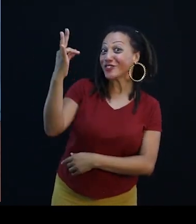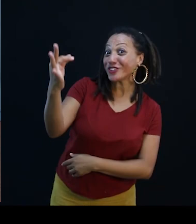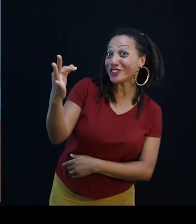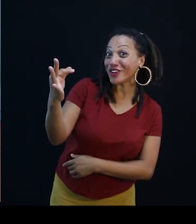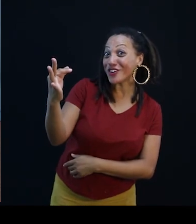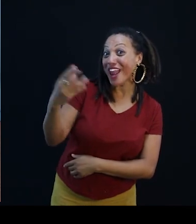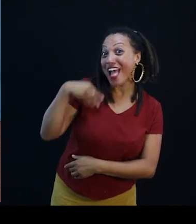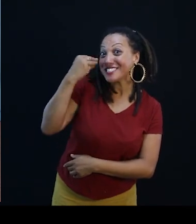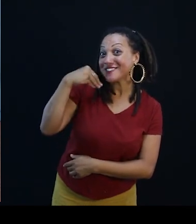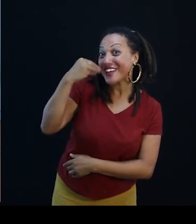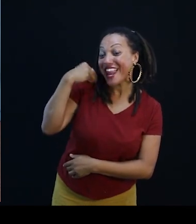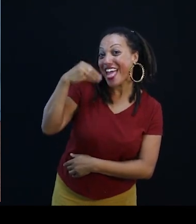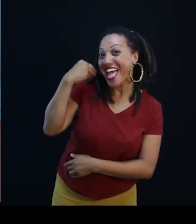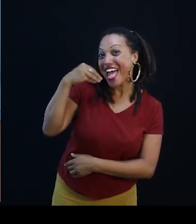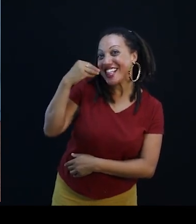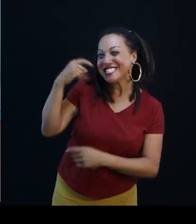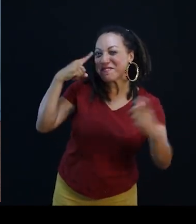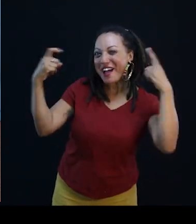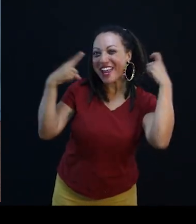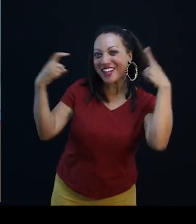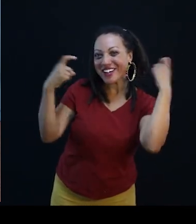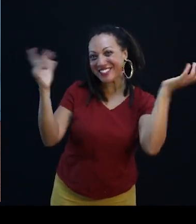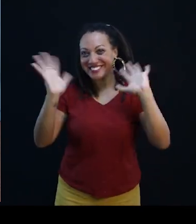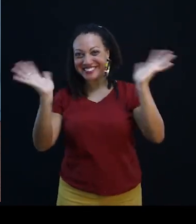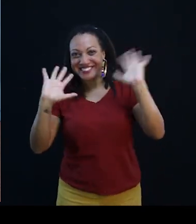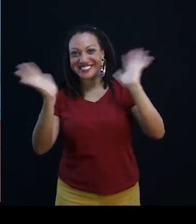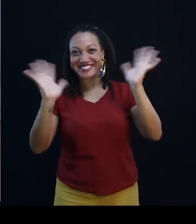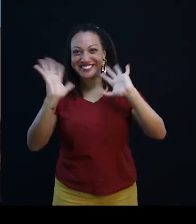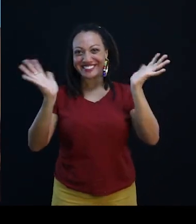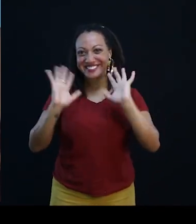início, a nossa próxima vivência barulhenta! Tchau.